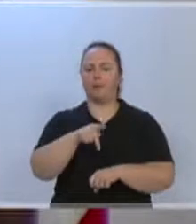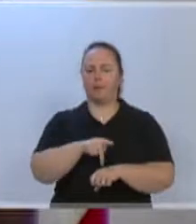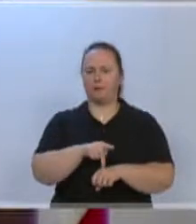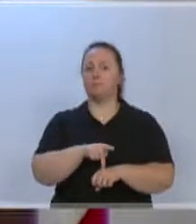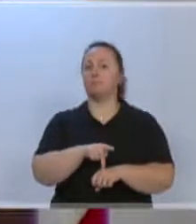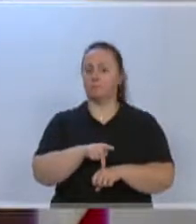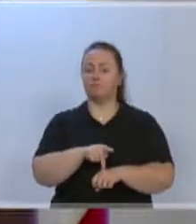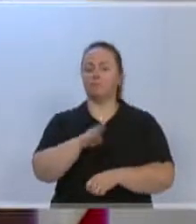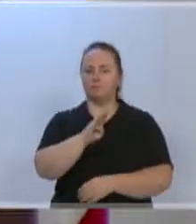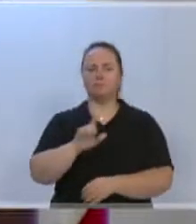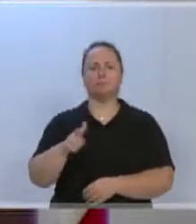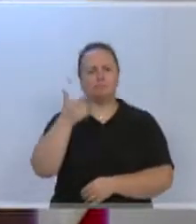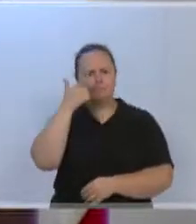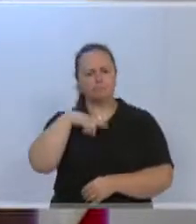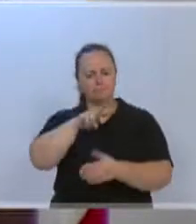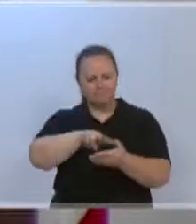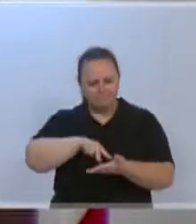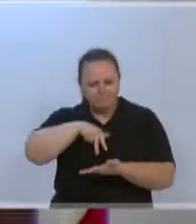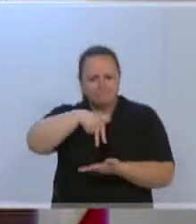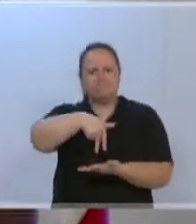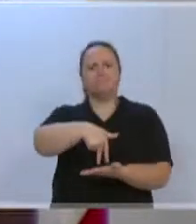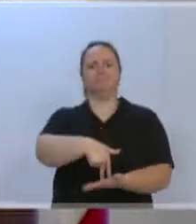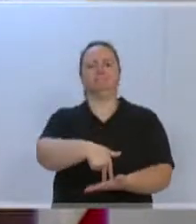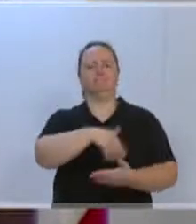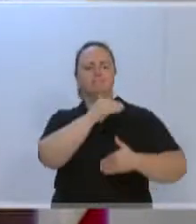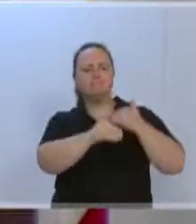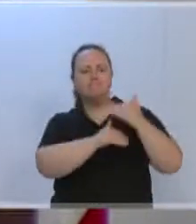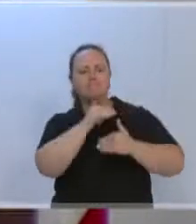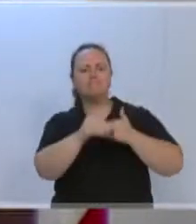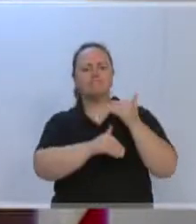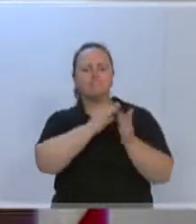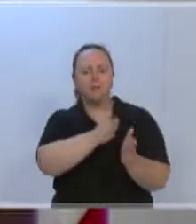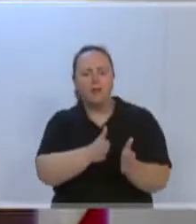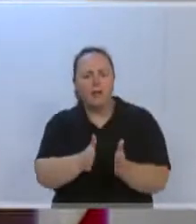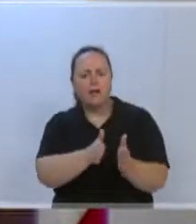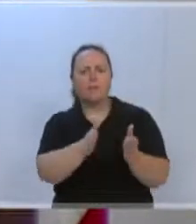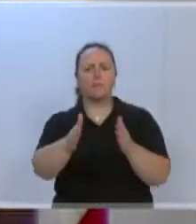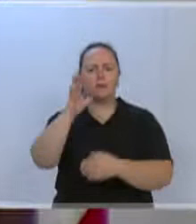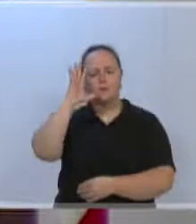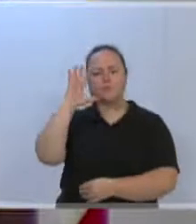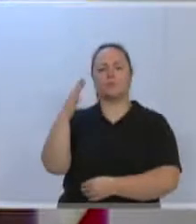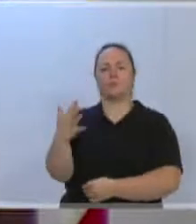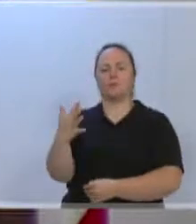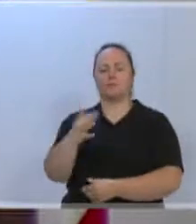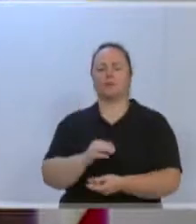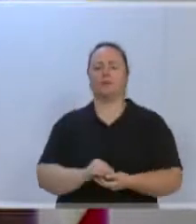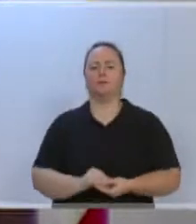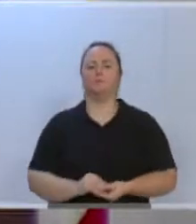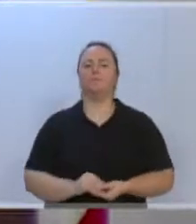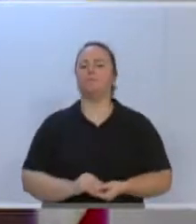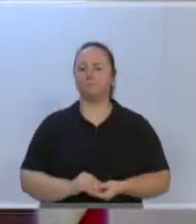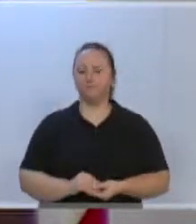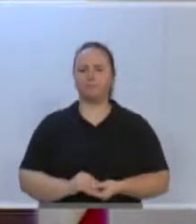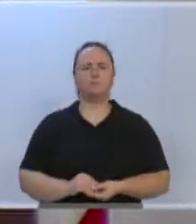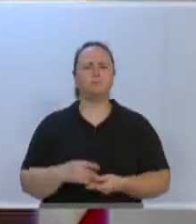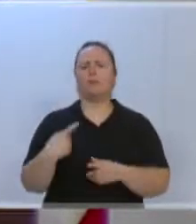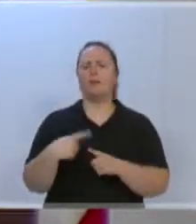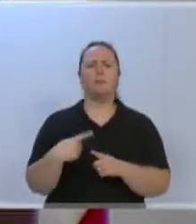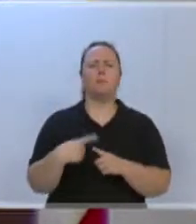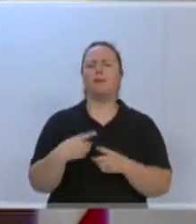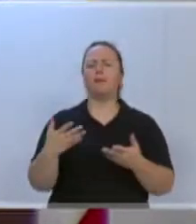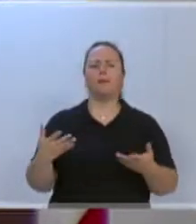blumenau está conseguindo né se desenvolver encontrar alguns caminhos algumas soluções e as coisas não se dão por acaso